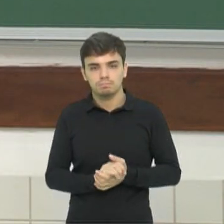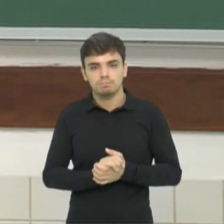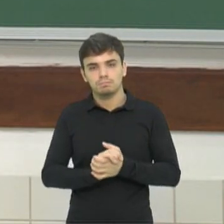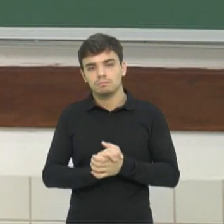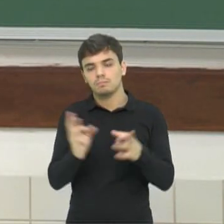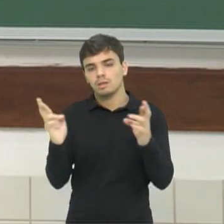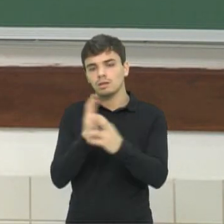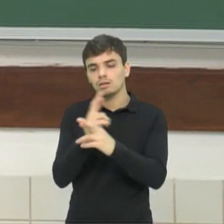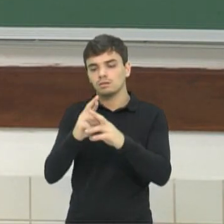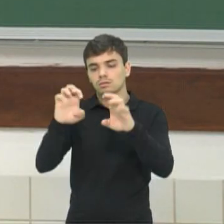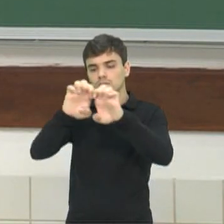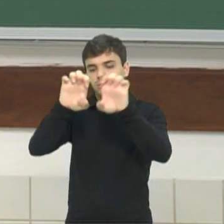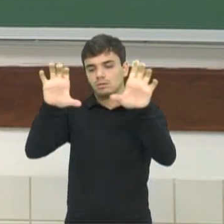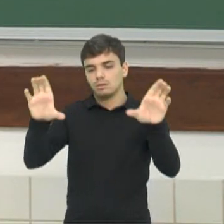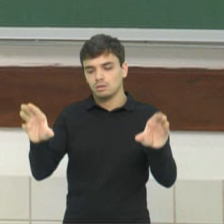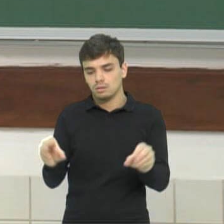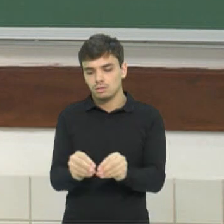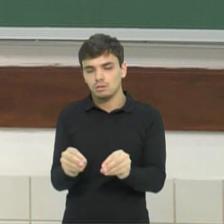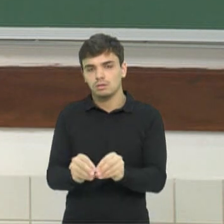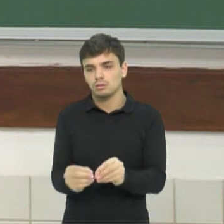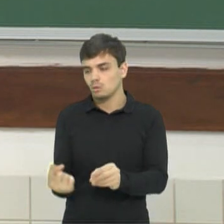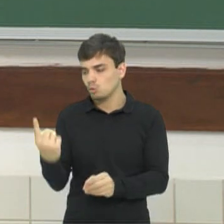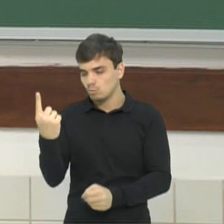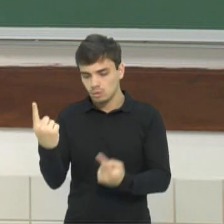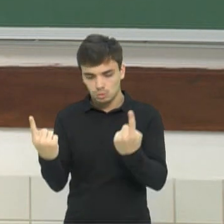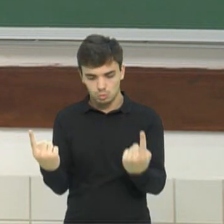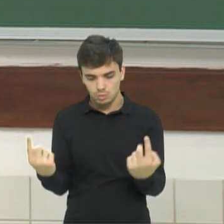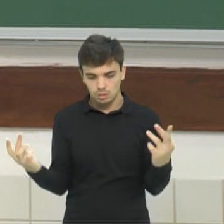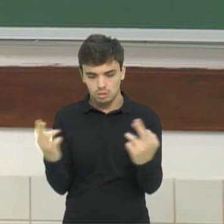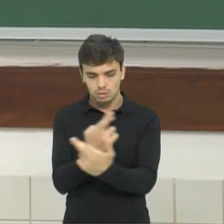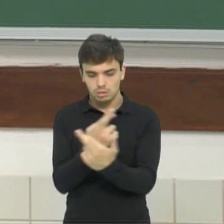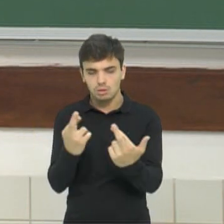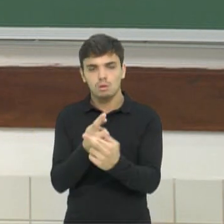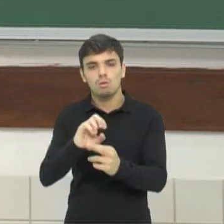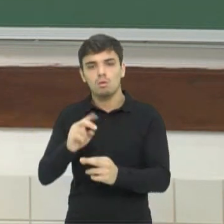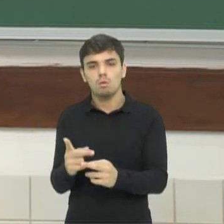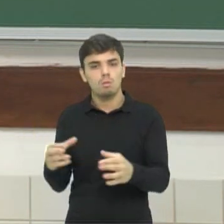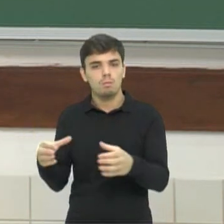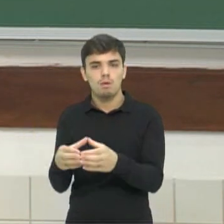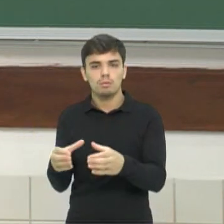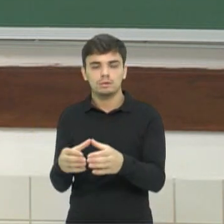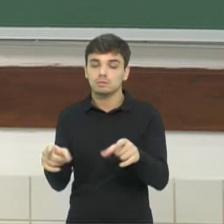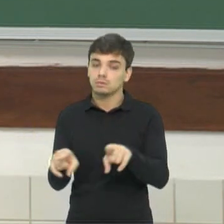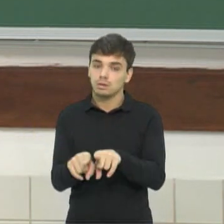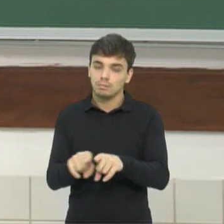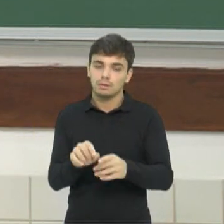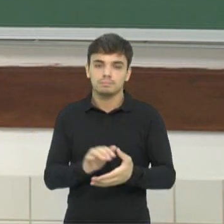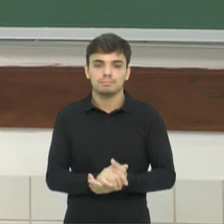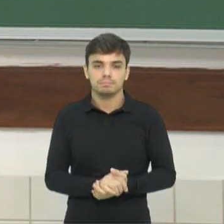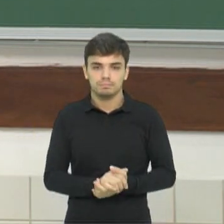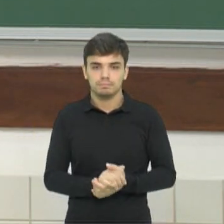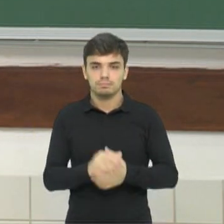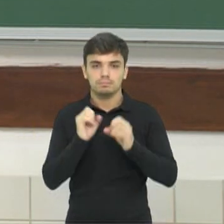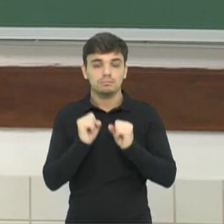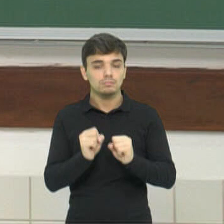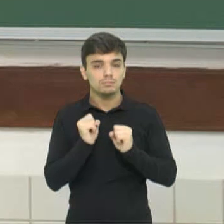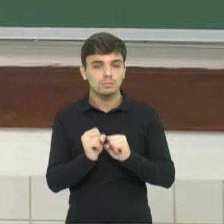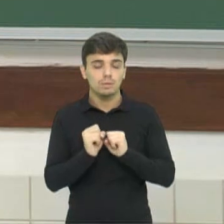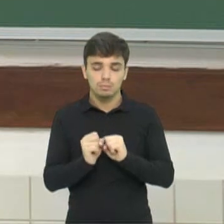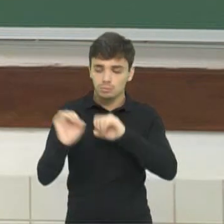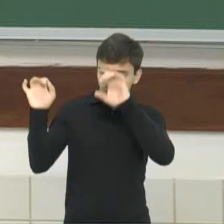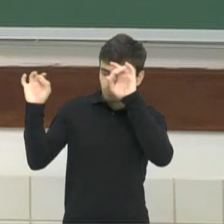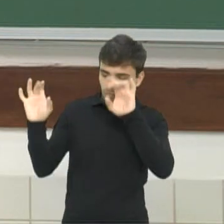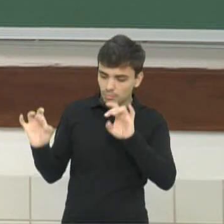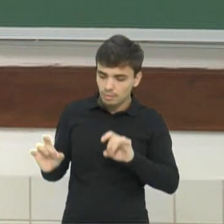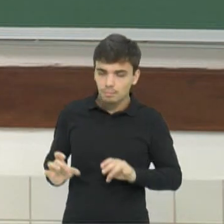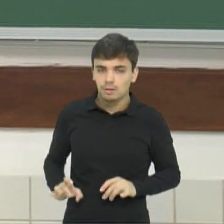duas espécies, né? Ou uma espécie com os organismos da mesma população. A relação ecológica, então, ela pode ser intraespecífica,